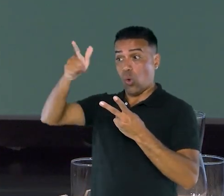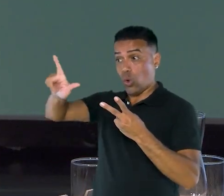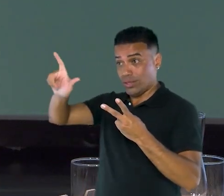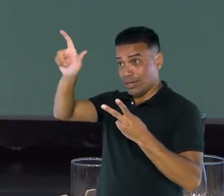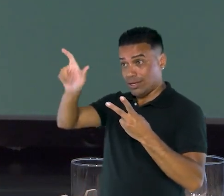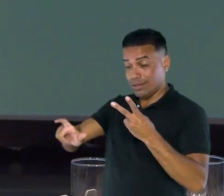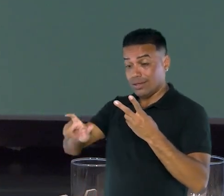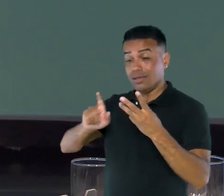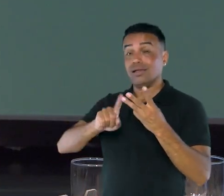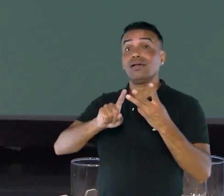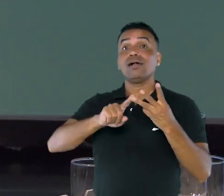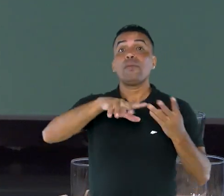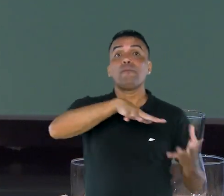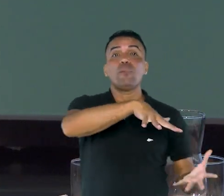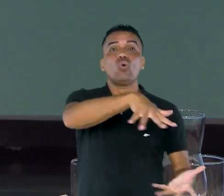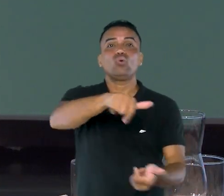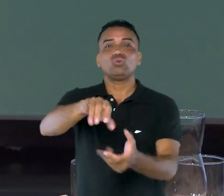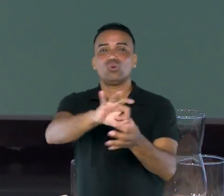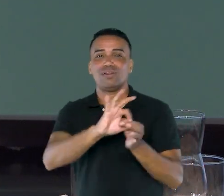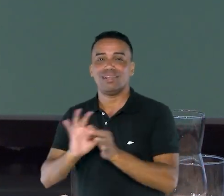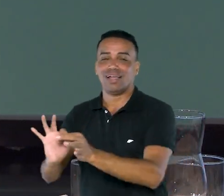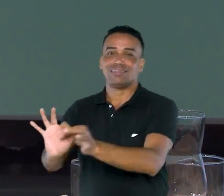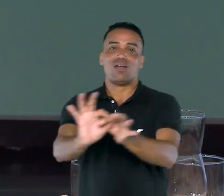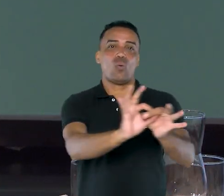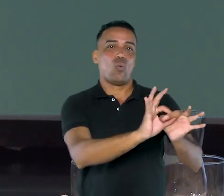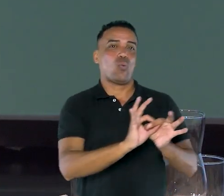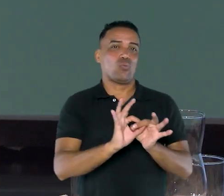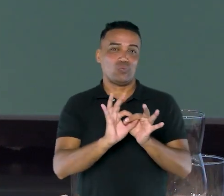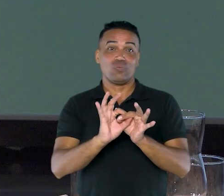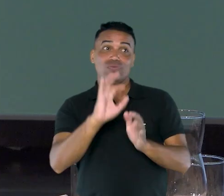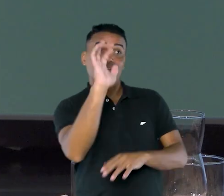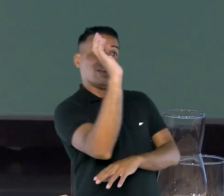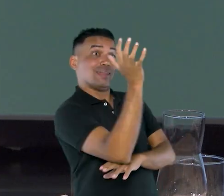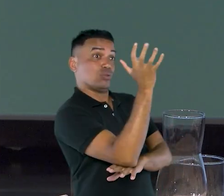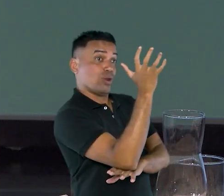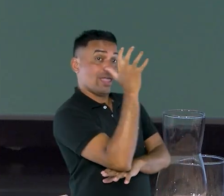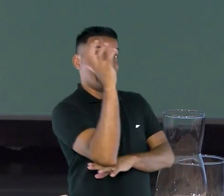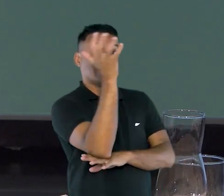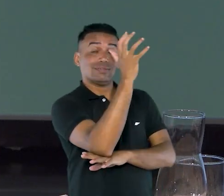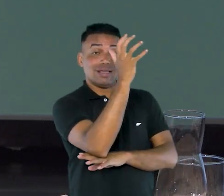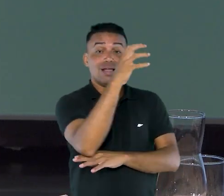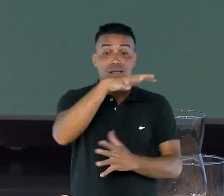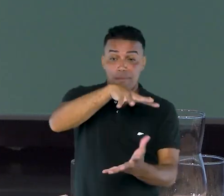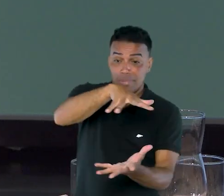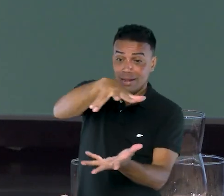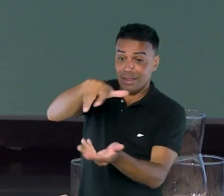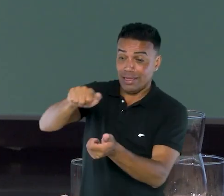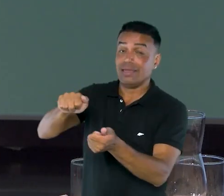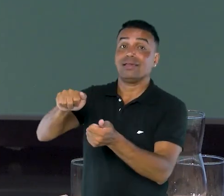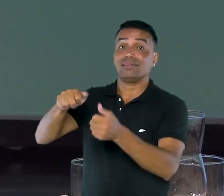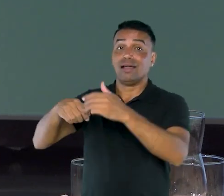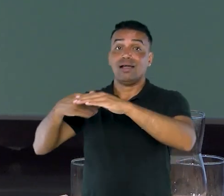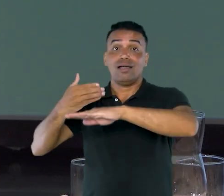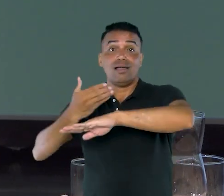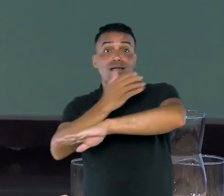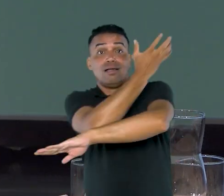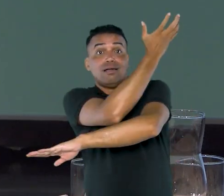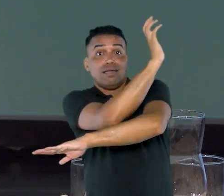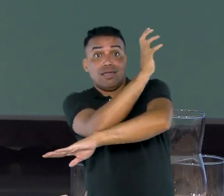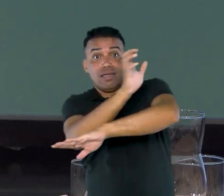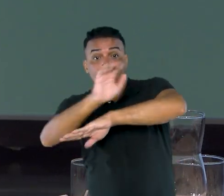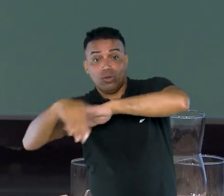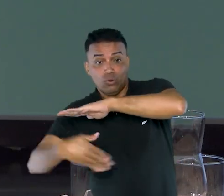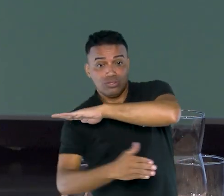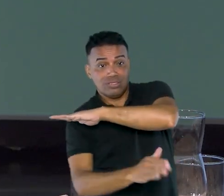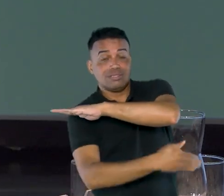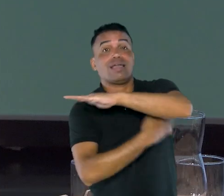nesses 3 eixos. Então, é com a natureza, com o planeta, com esse ecossistema global, com